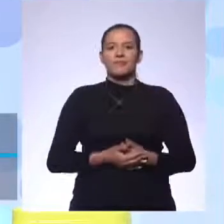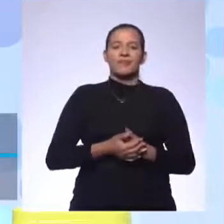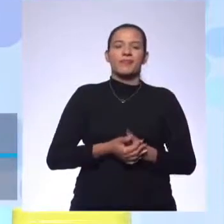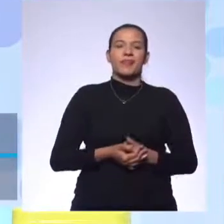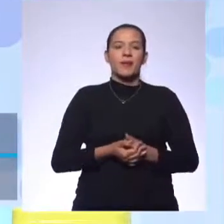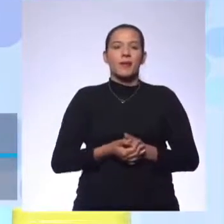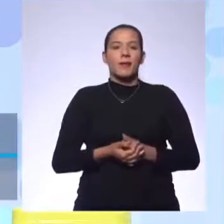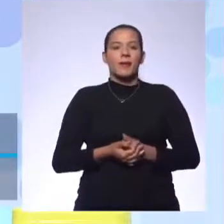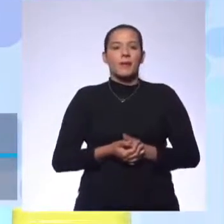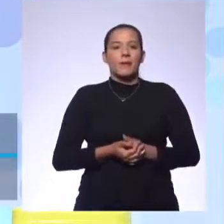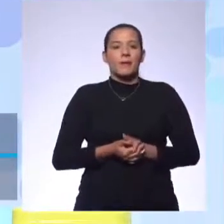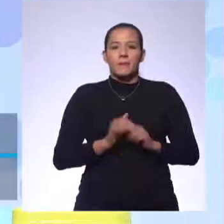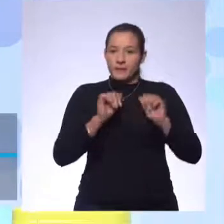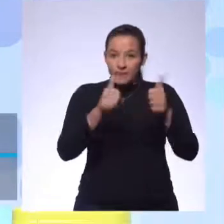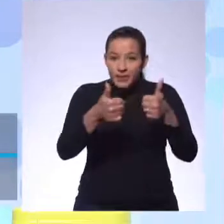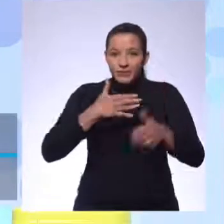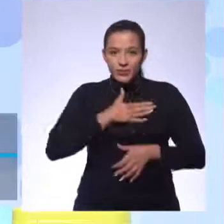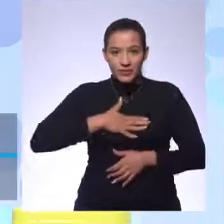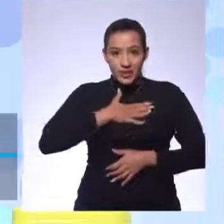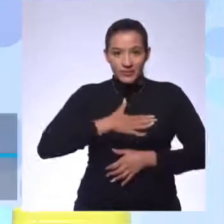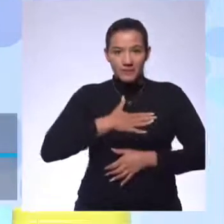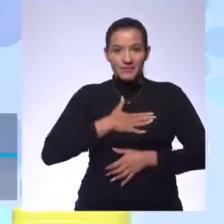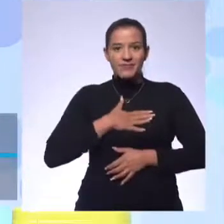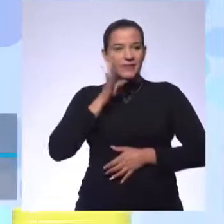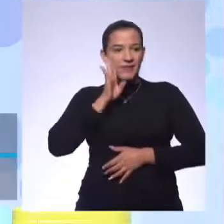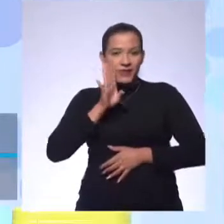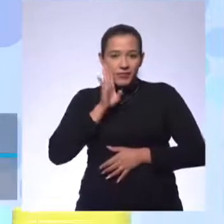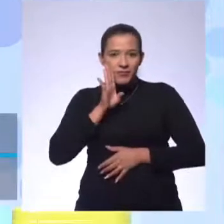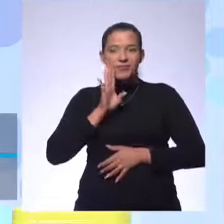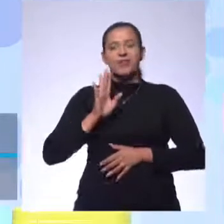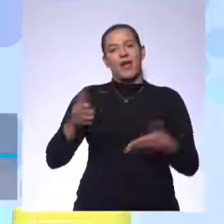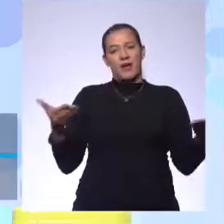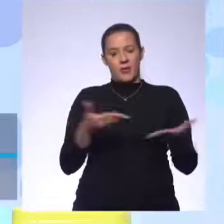tal, mas foi isso. Tá certo? Gostaram? Acompanharam? Acharam legal? Agora vamos